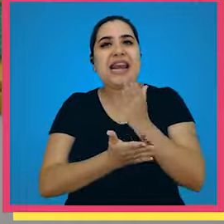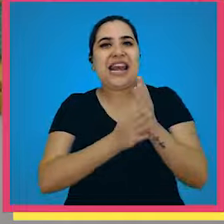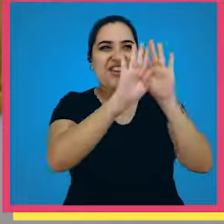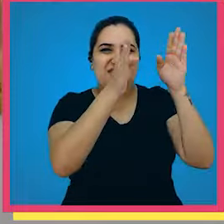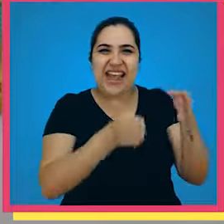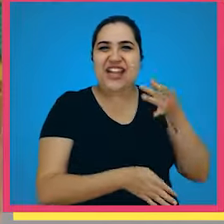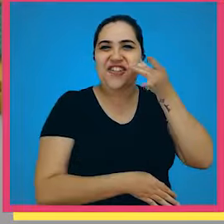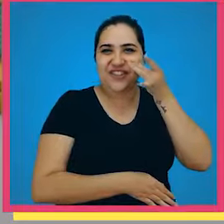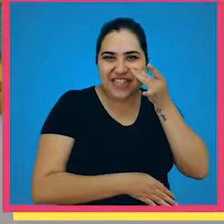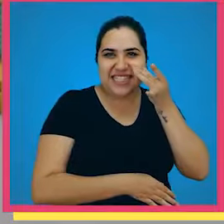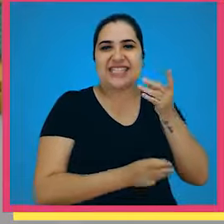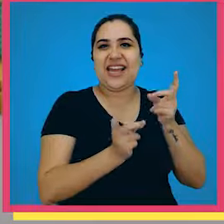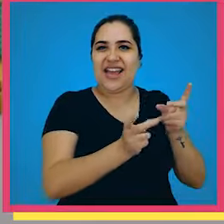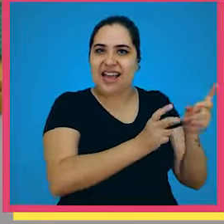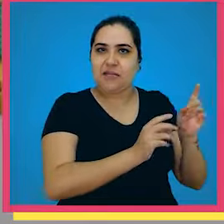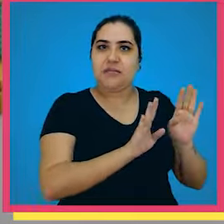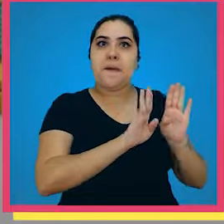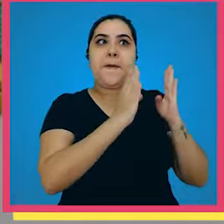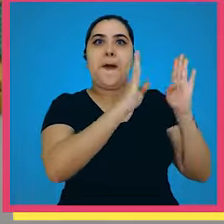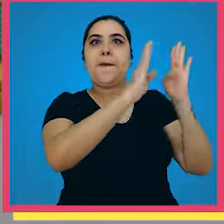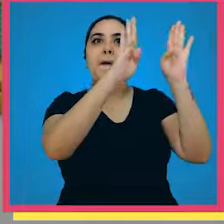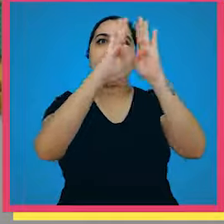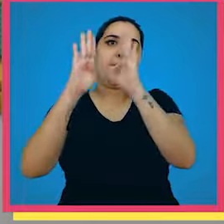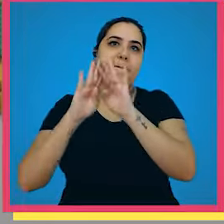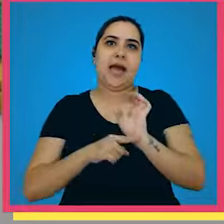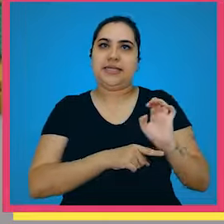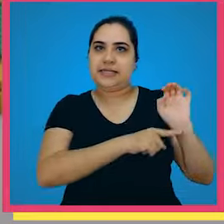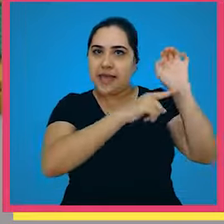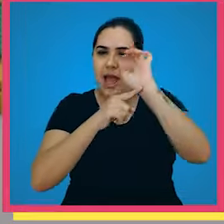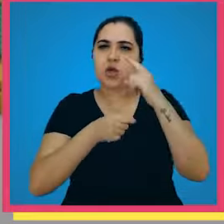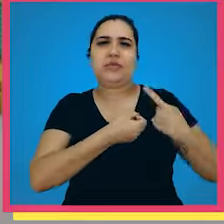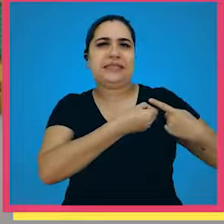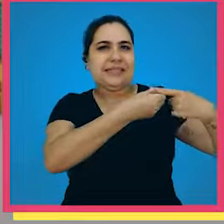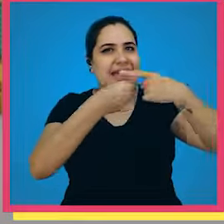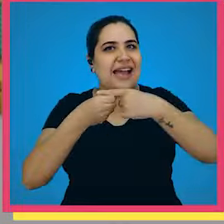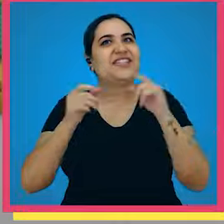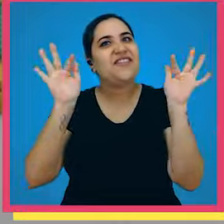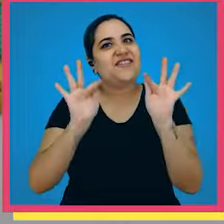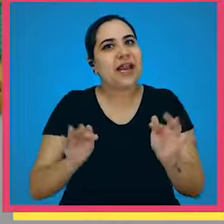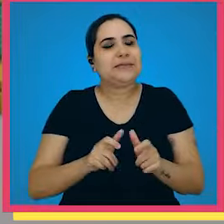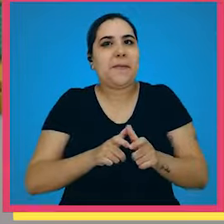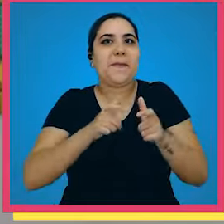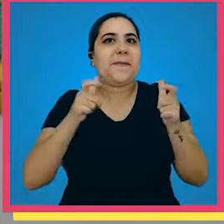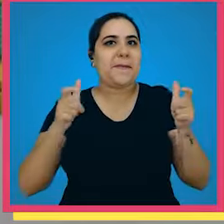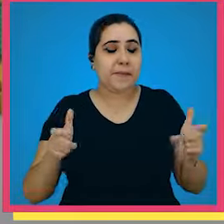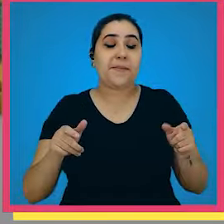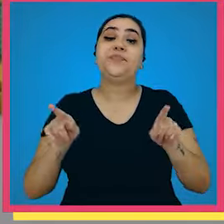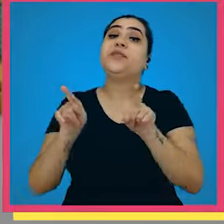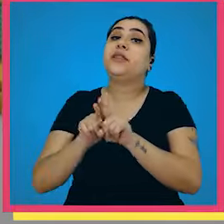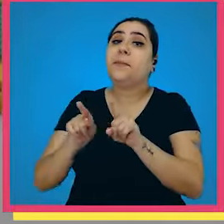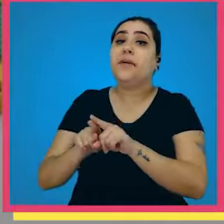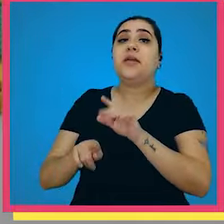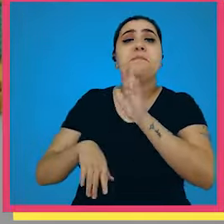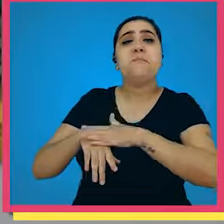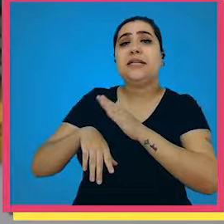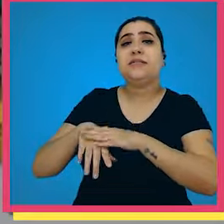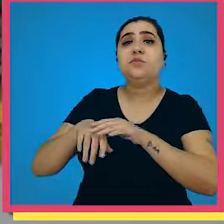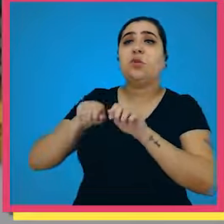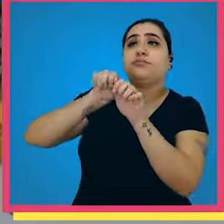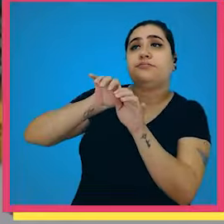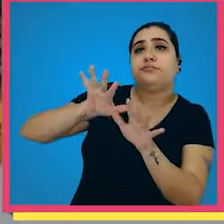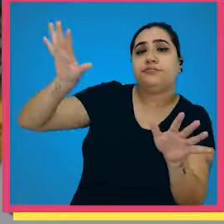seja pelas livrarias físicas que começaram a abrir em vários estados e várias cidades e felizmente está em crescimento,